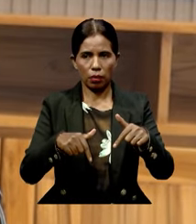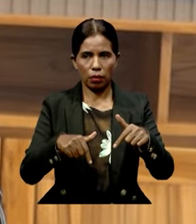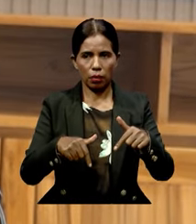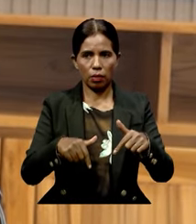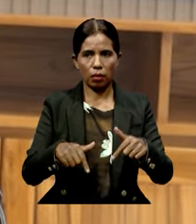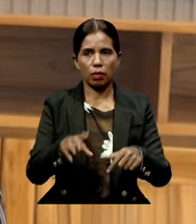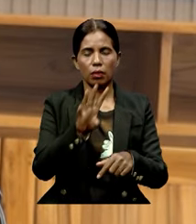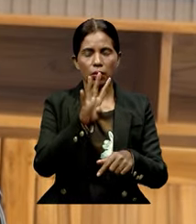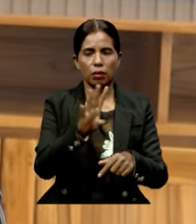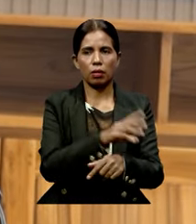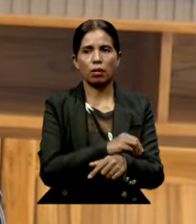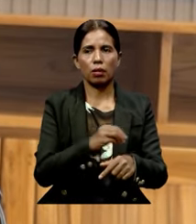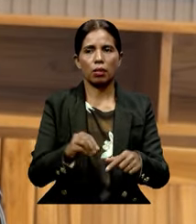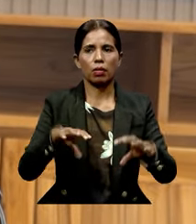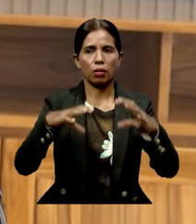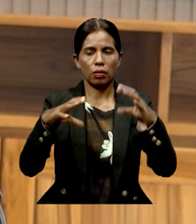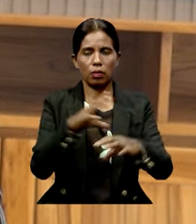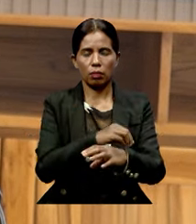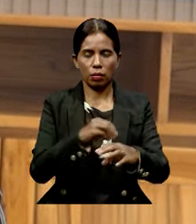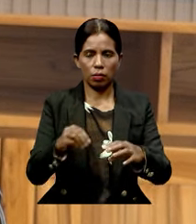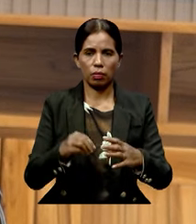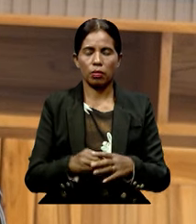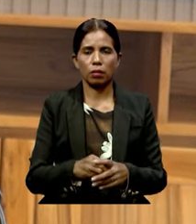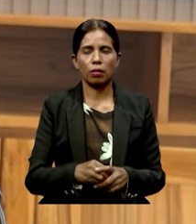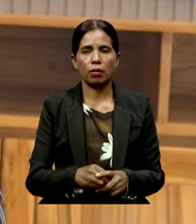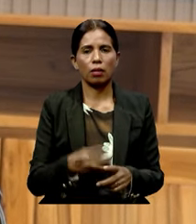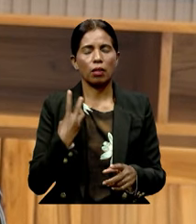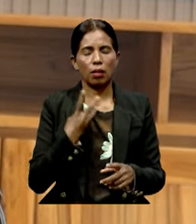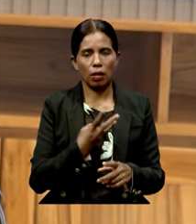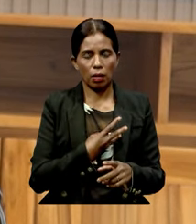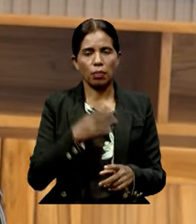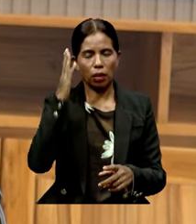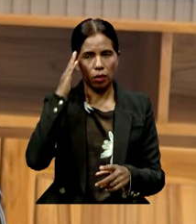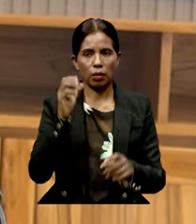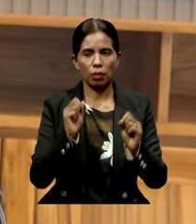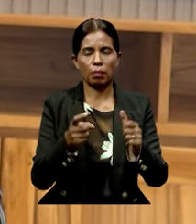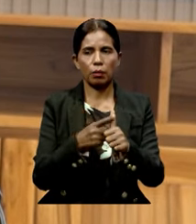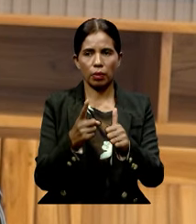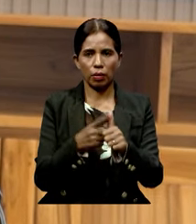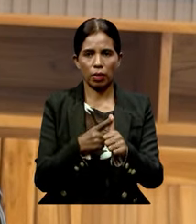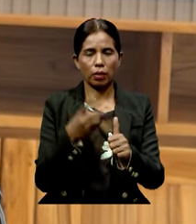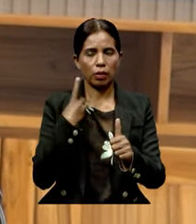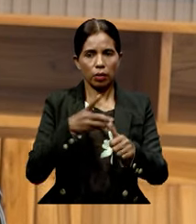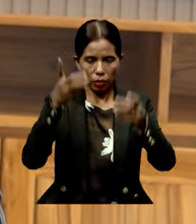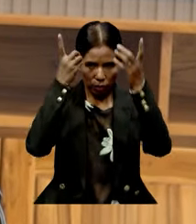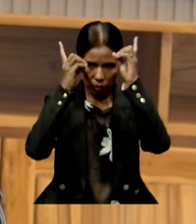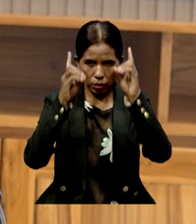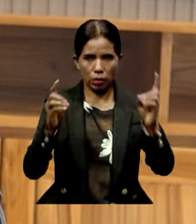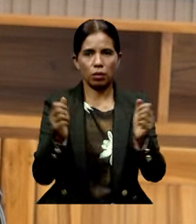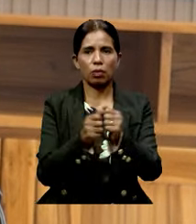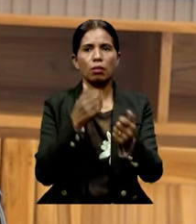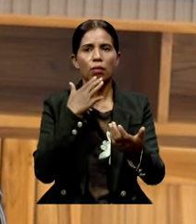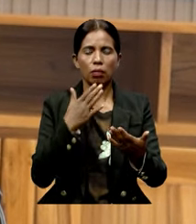kuatru mandatu komision fusion publik nian. Ame hanoin helona atu primeru ita defini di diak